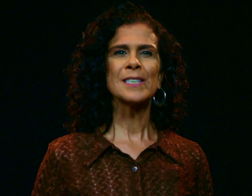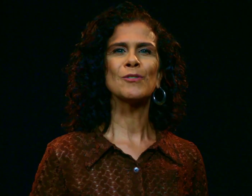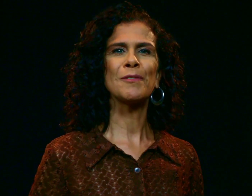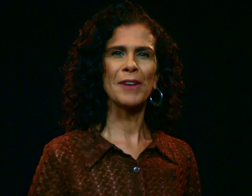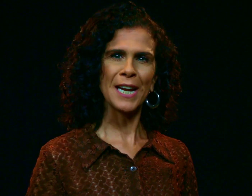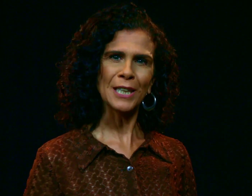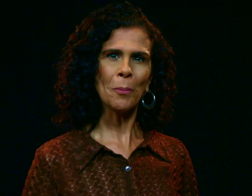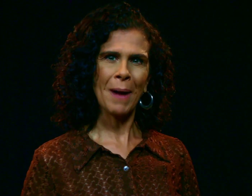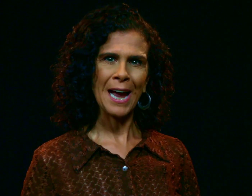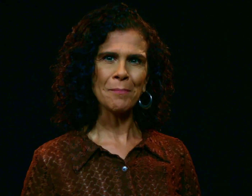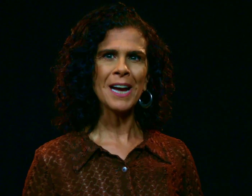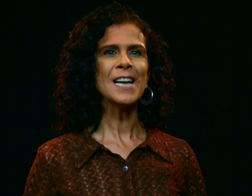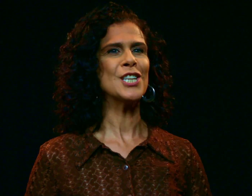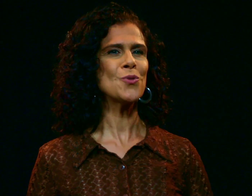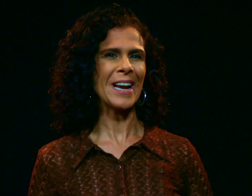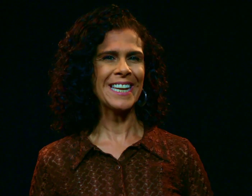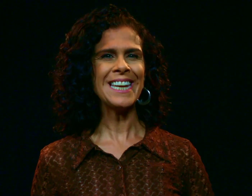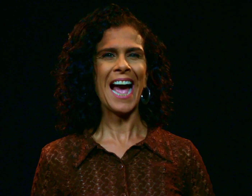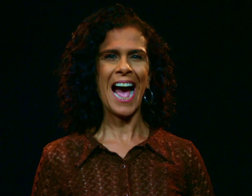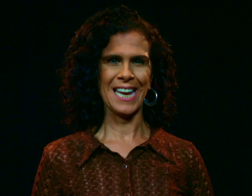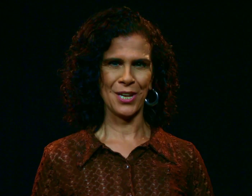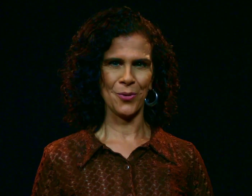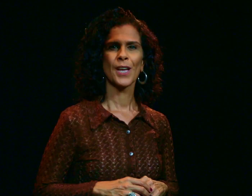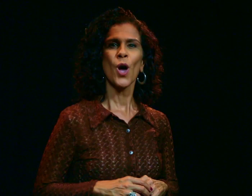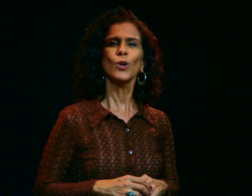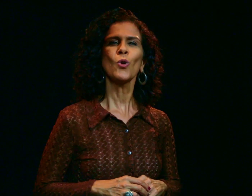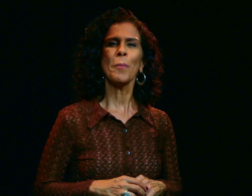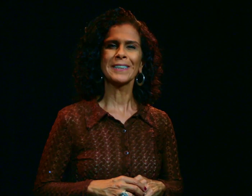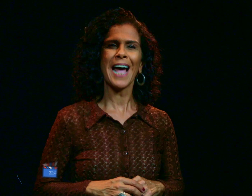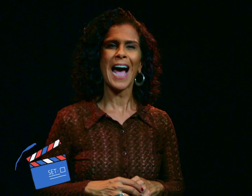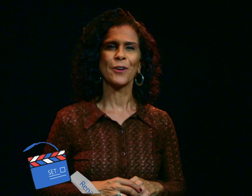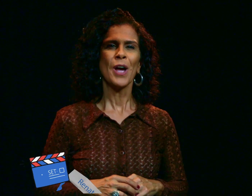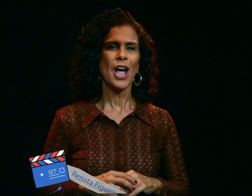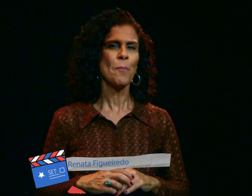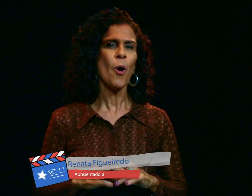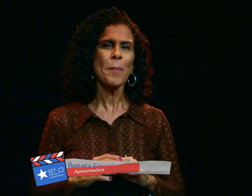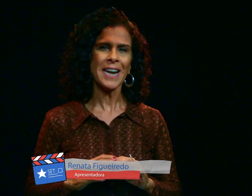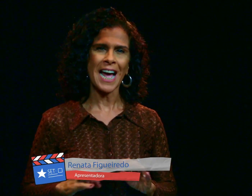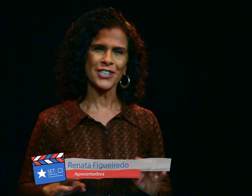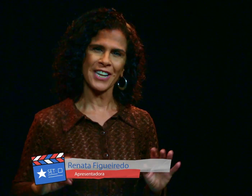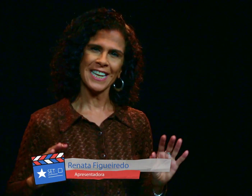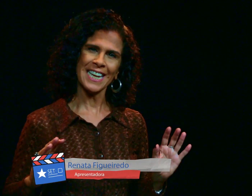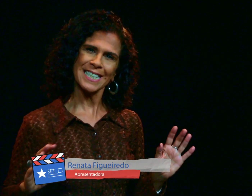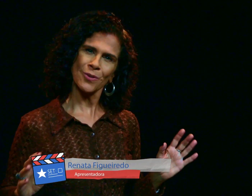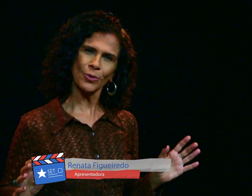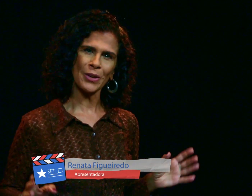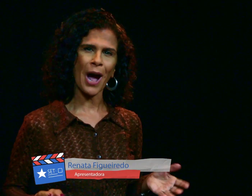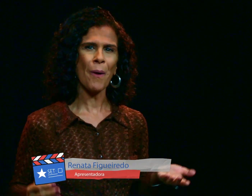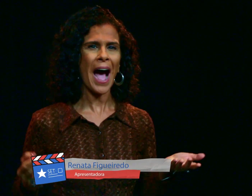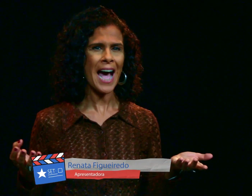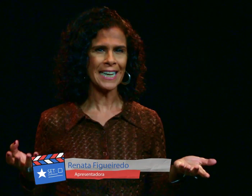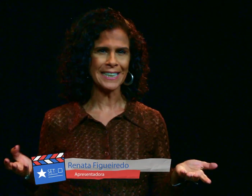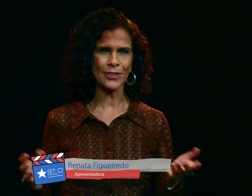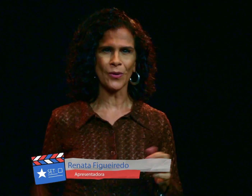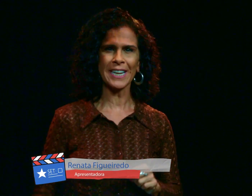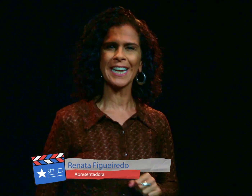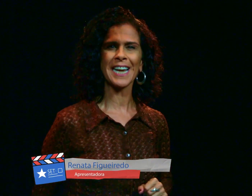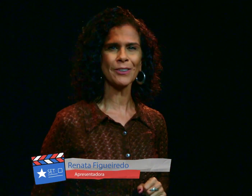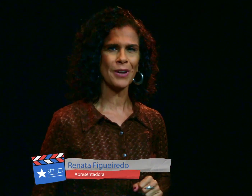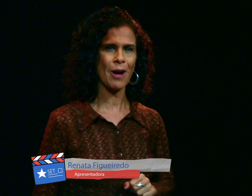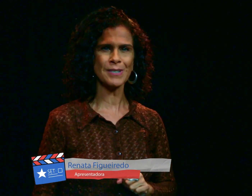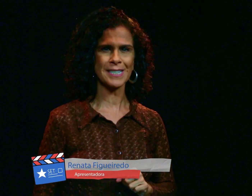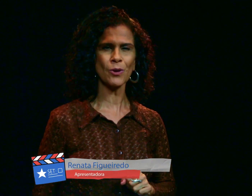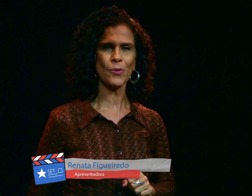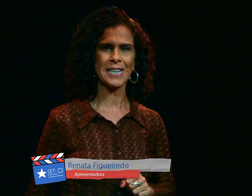direção são de Fernando Baima e Joaquim Eichel. O documentário é uma homenagem à riqueza cultural, arquitetônica